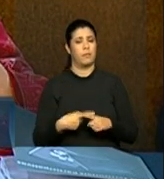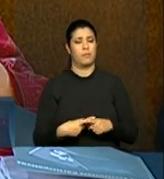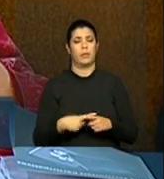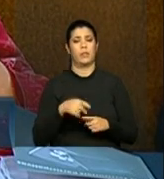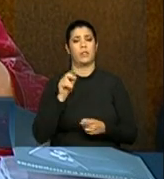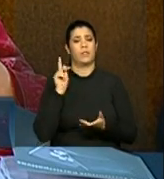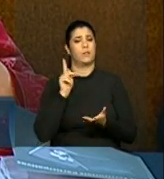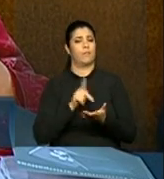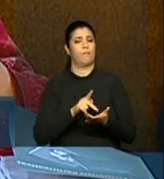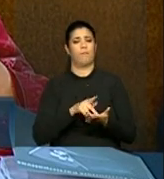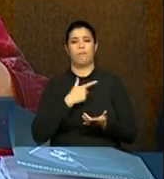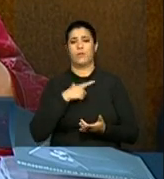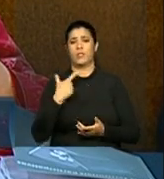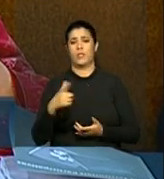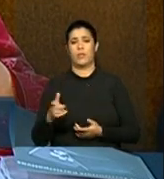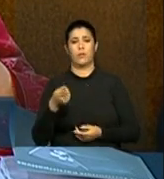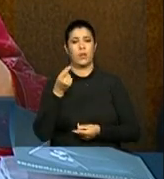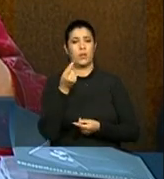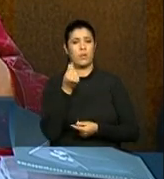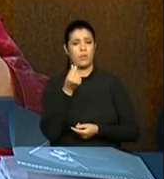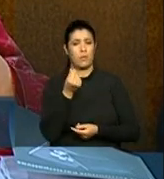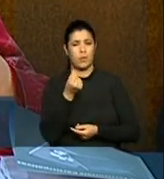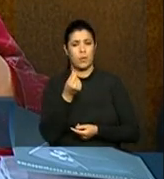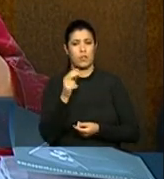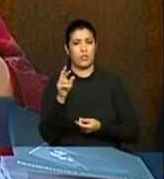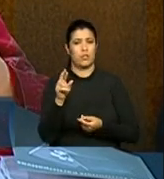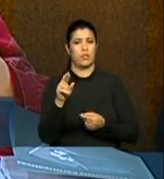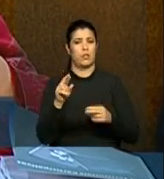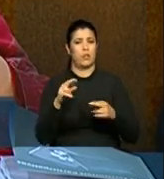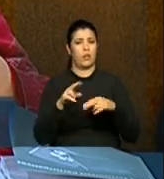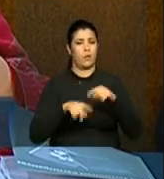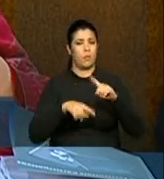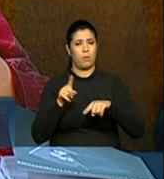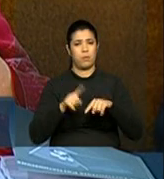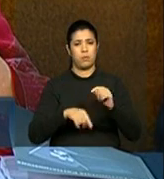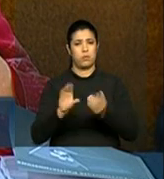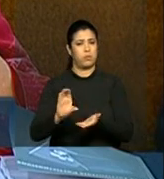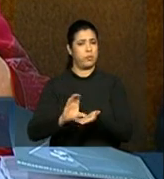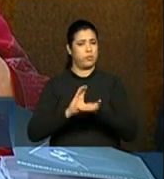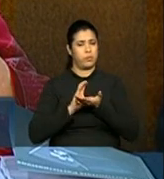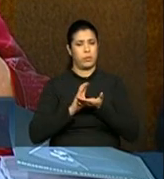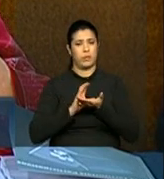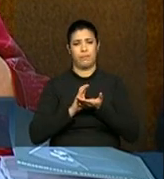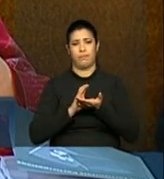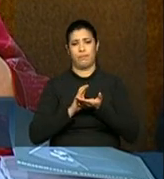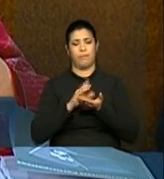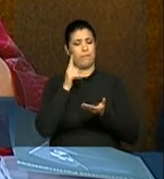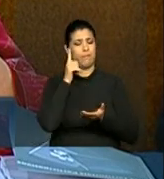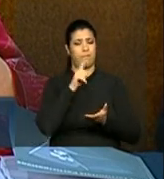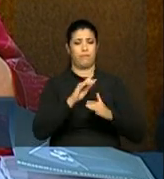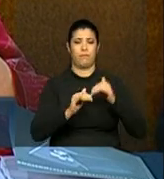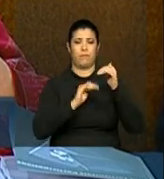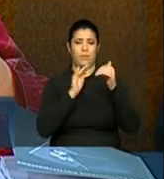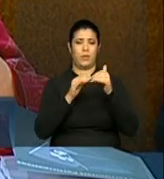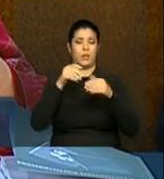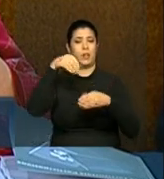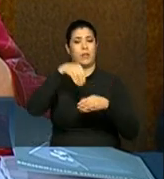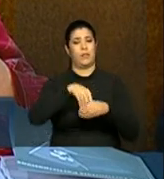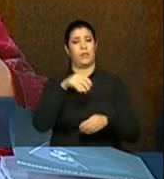sem recursos não se avança na sem recursos garantidos é no PPA,